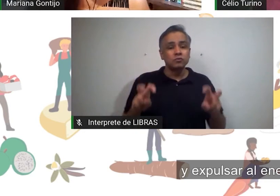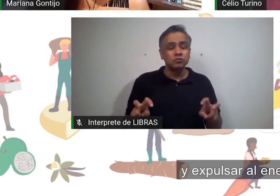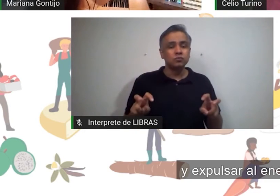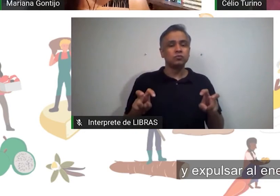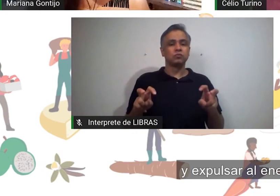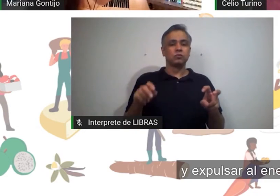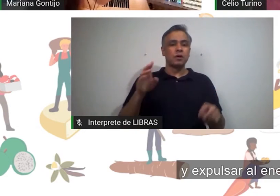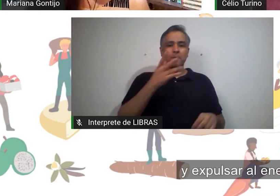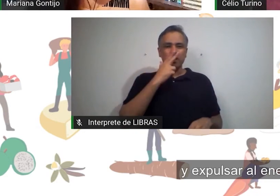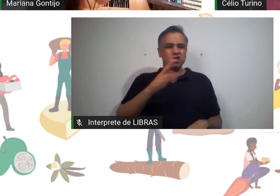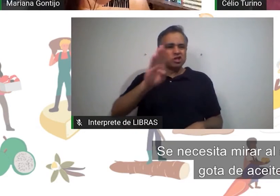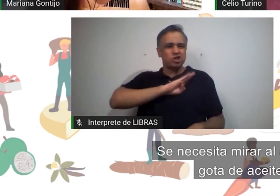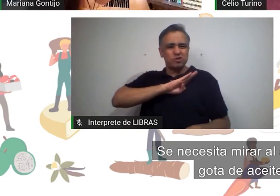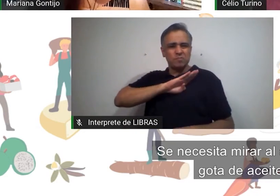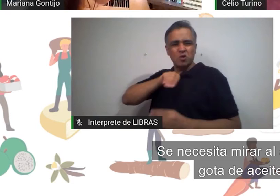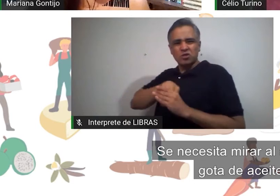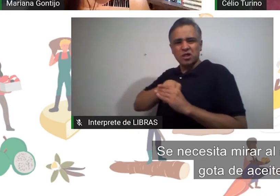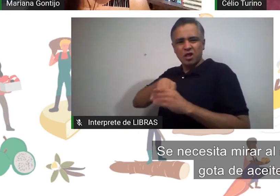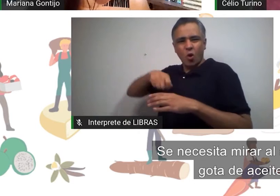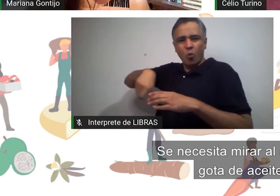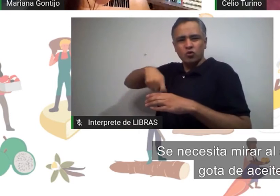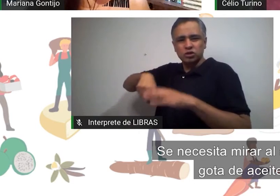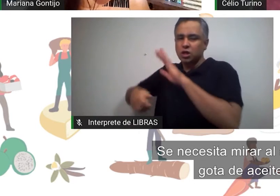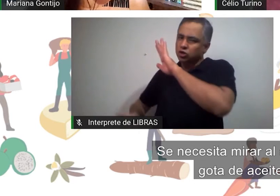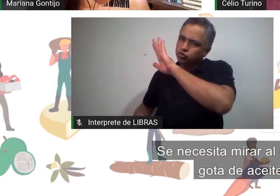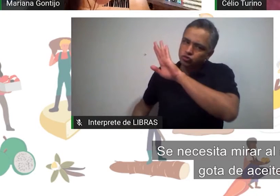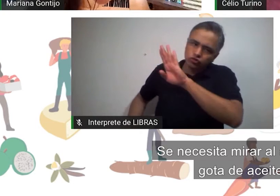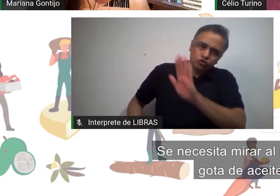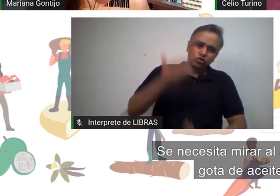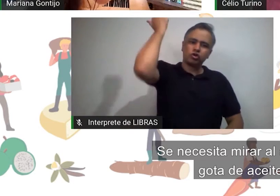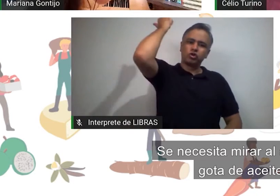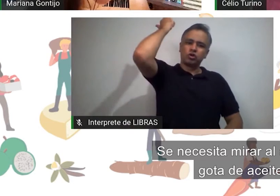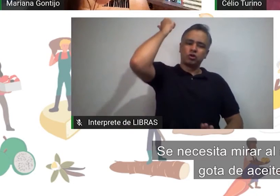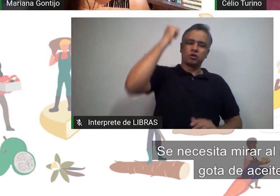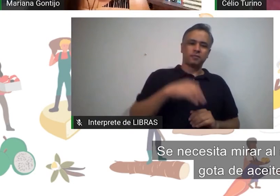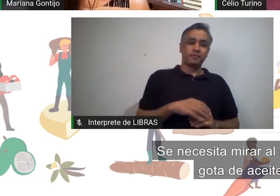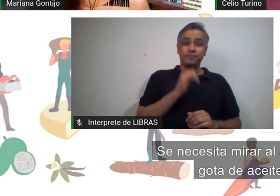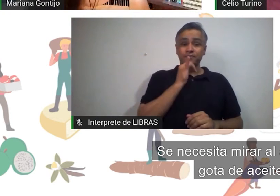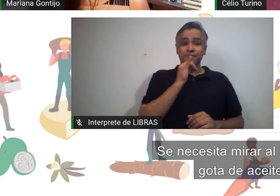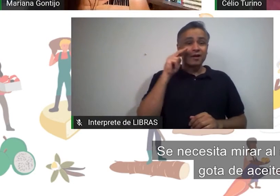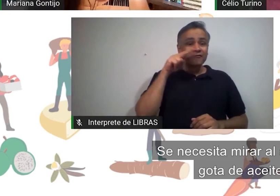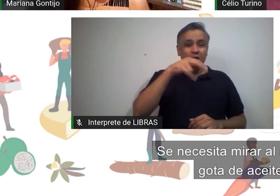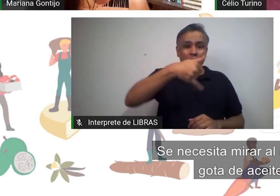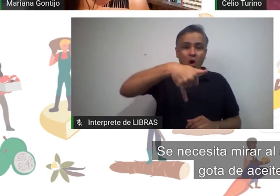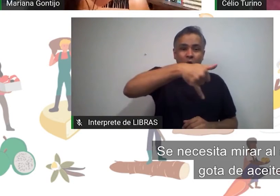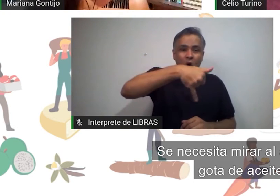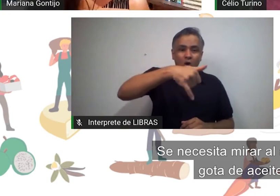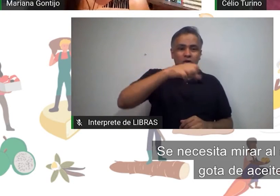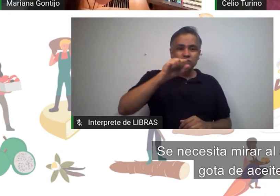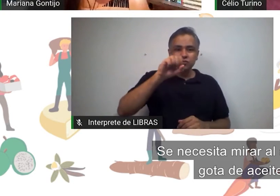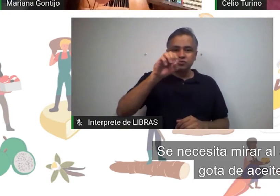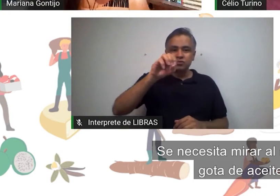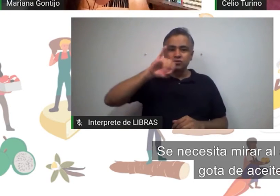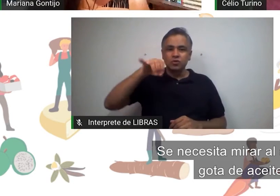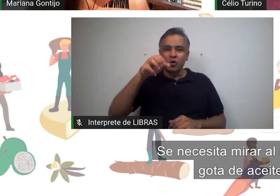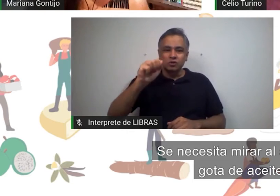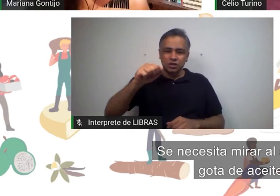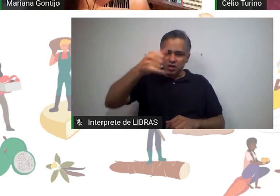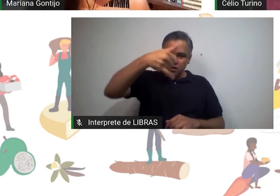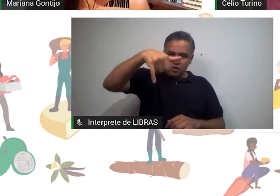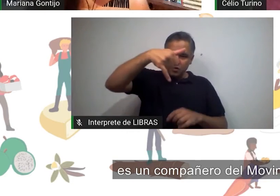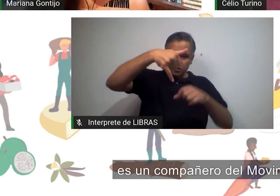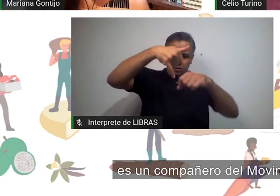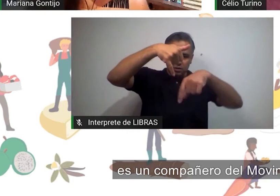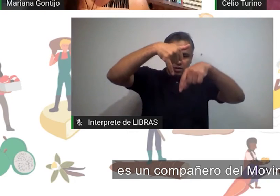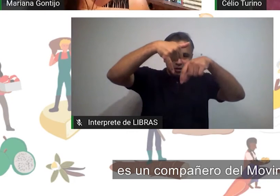inimigo de dentro da cozinha. É preciso olhar para o óleo de soja e saber que cada gota de óleo de soja que vai para a